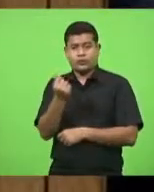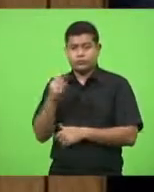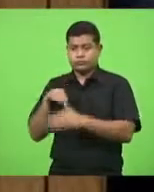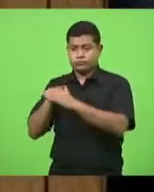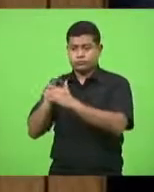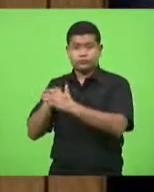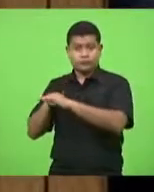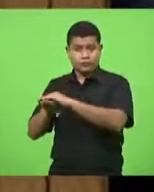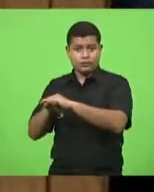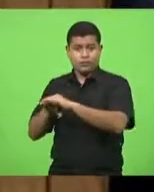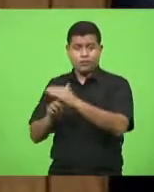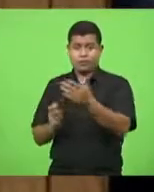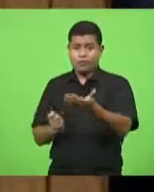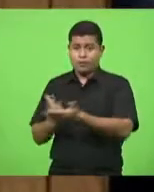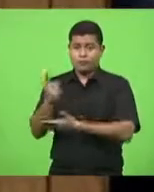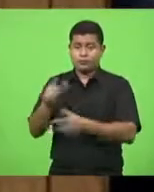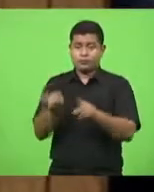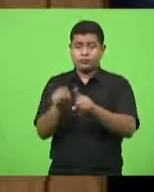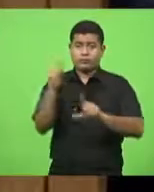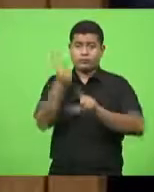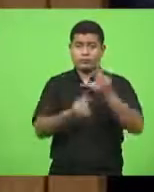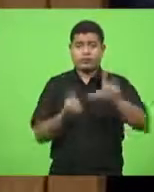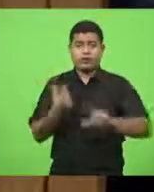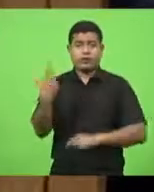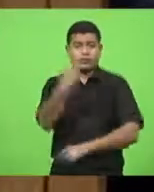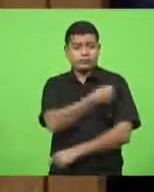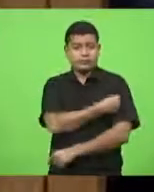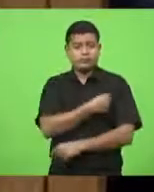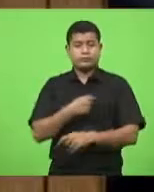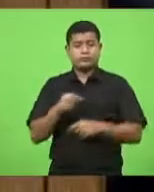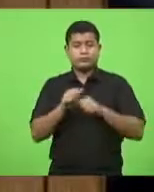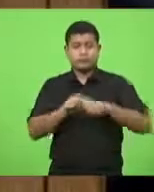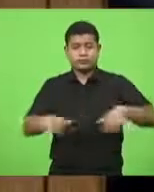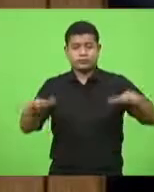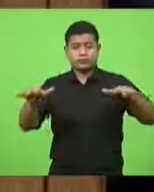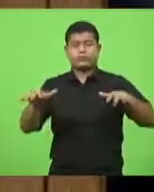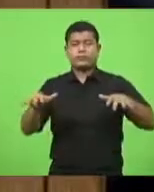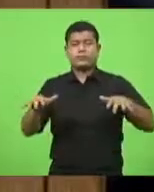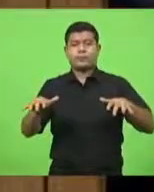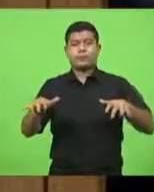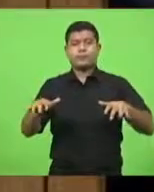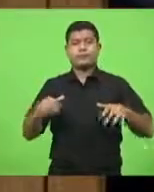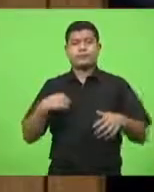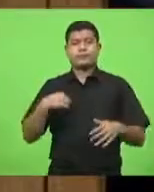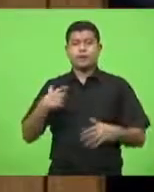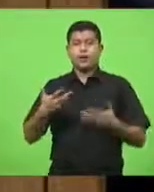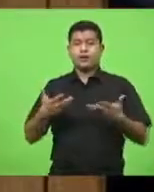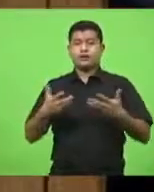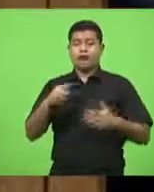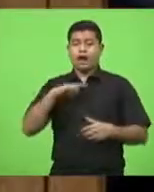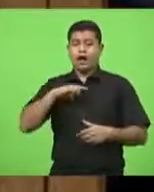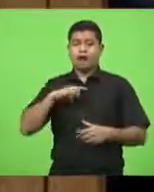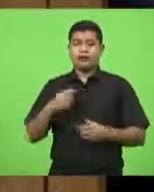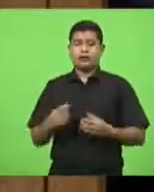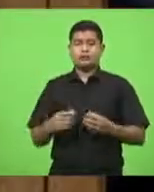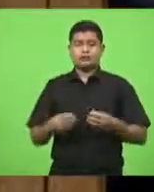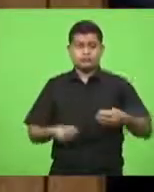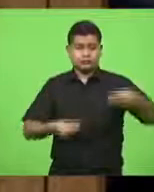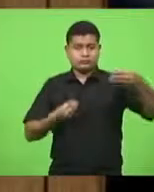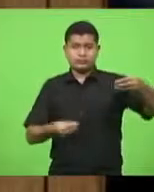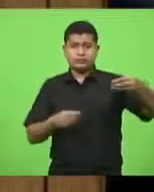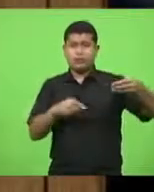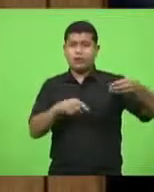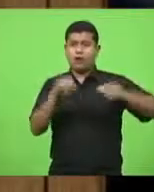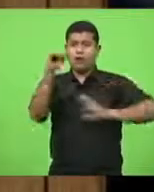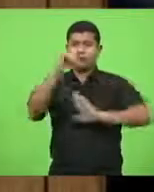compra e para logística da aplicação das vacinas, mas eu tenho aqui em mãos um material oficial do